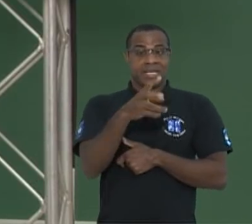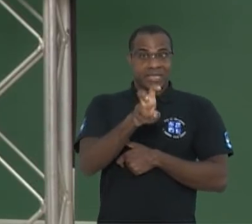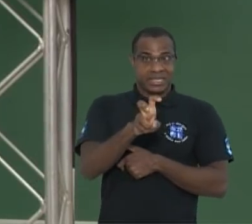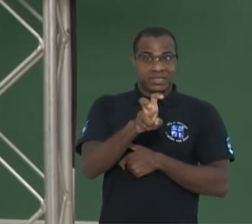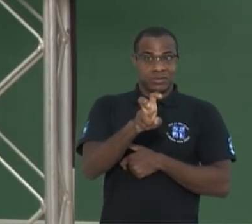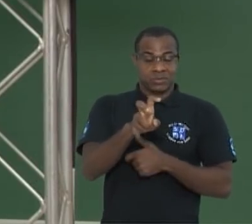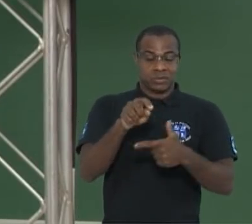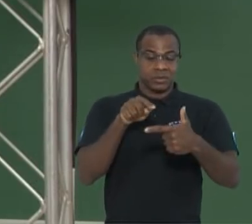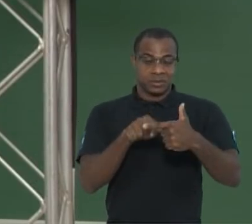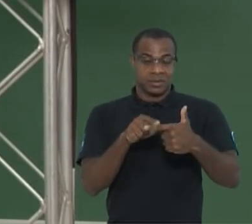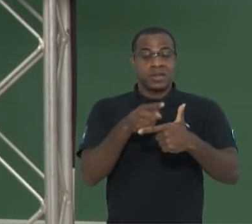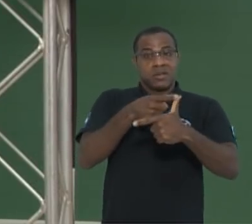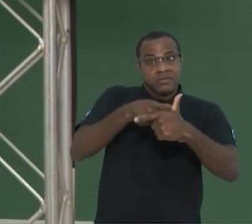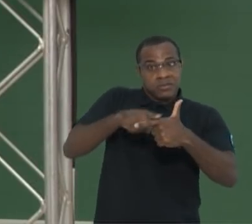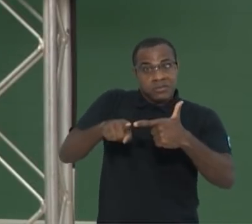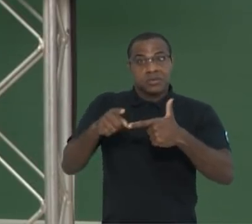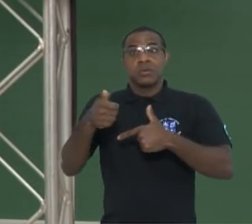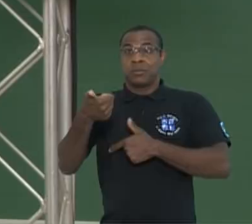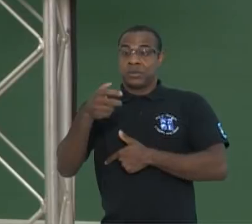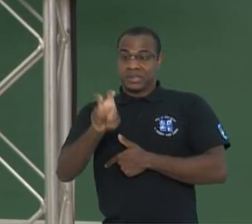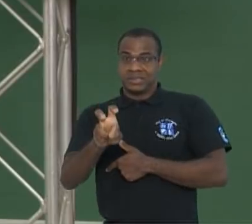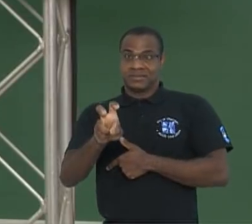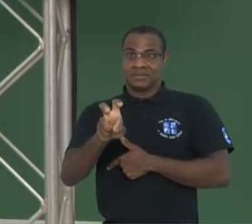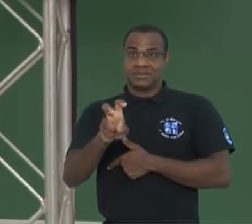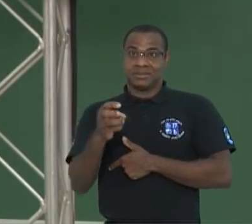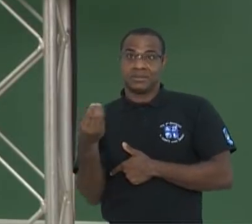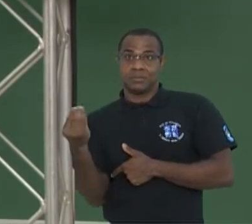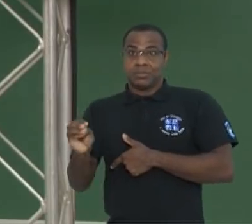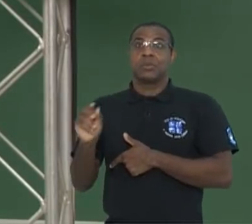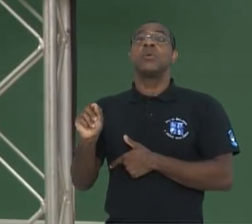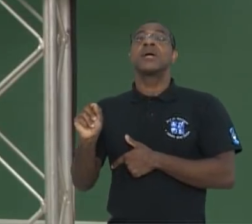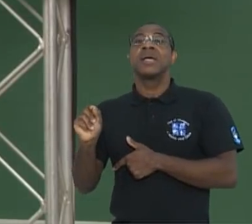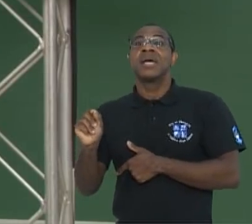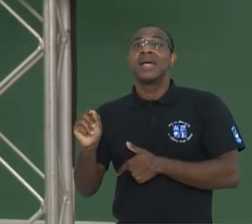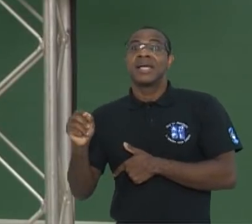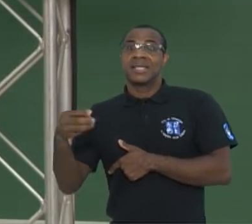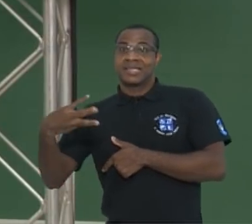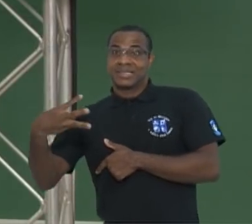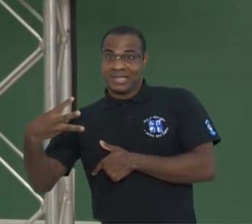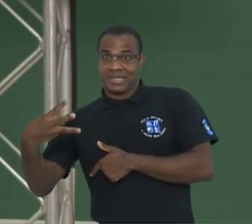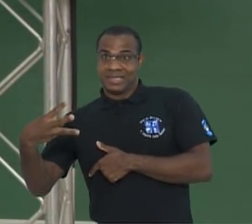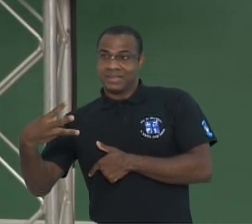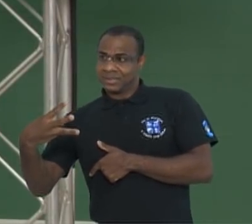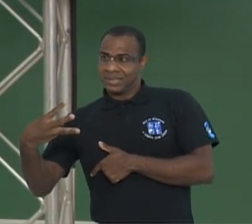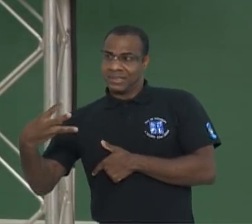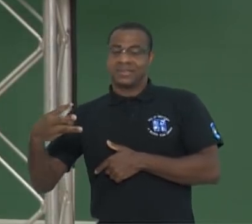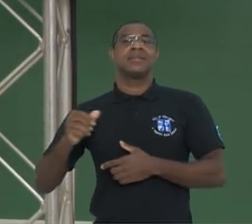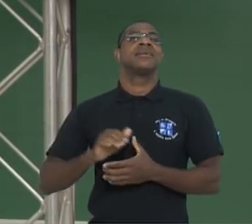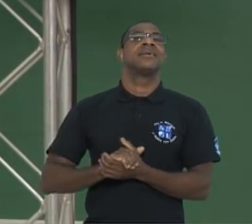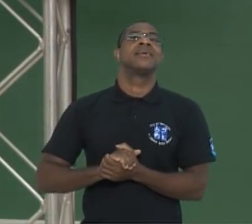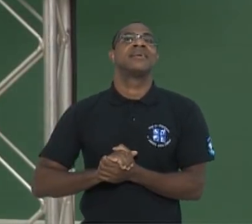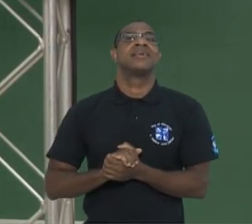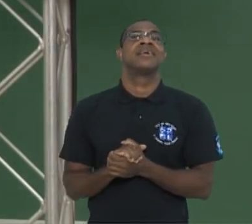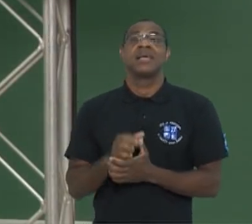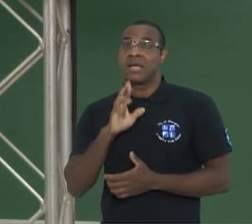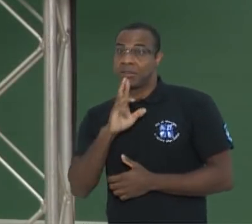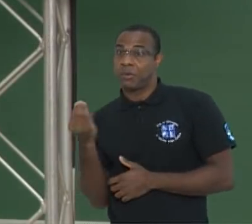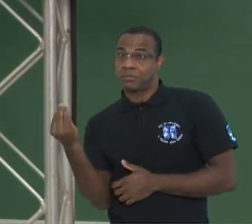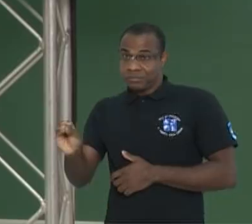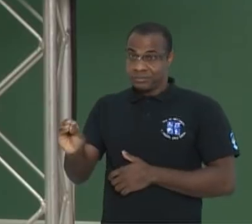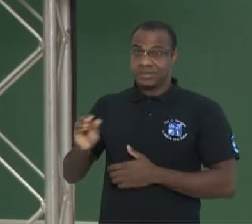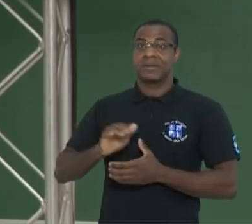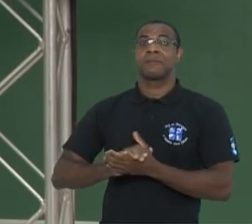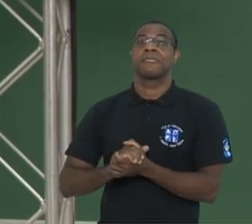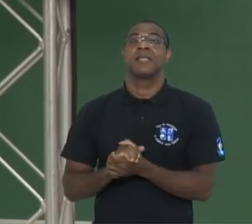a minha resposta vai ser o número 3. E se eu quero tirar a prova real desse cálculo, né, de volume, eu